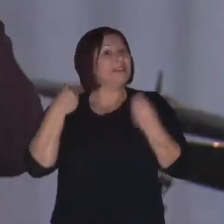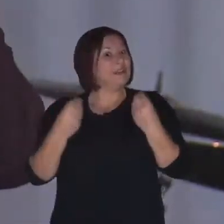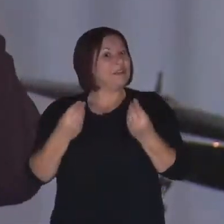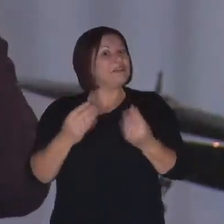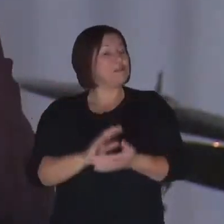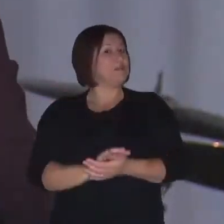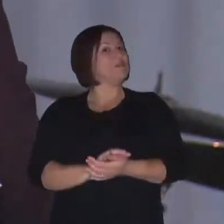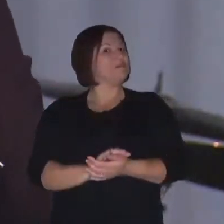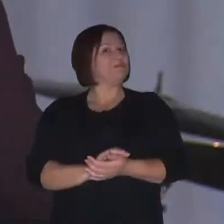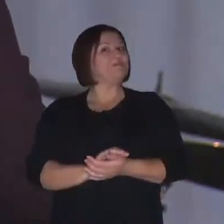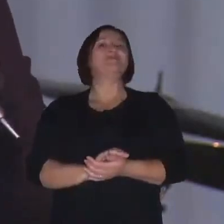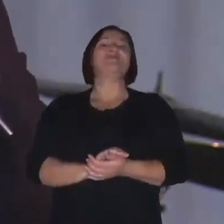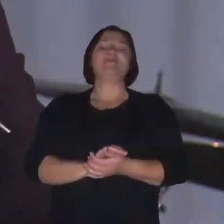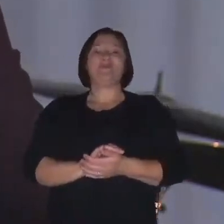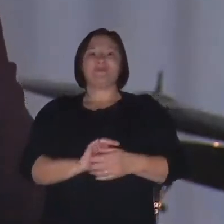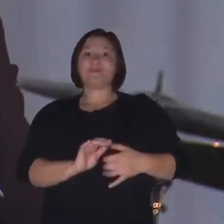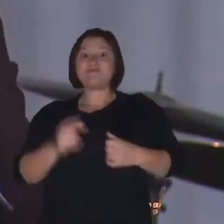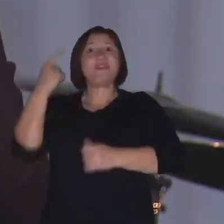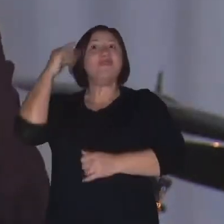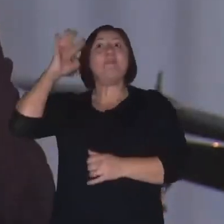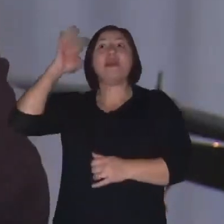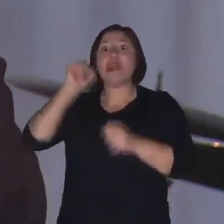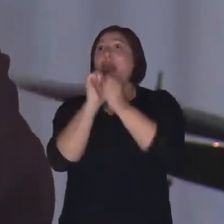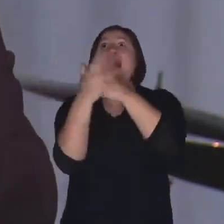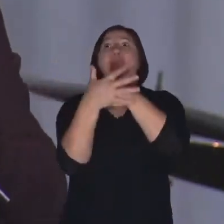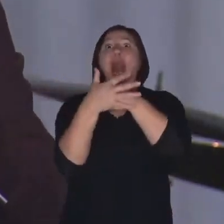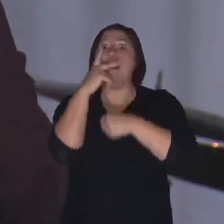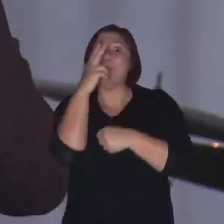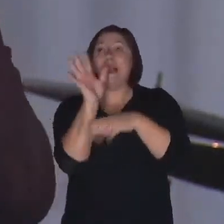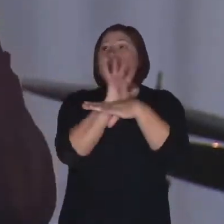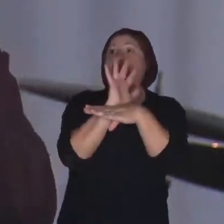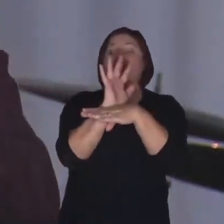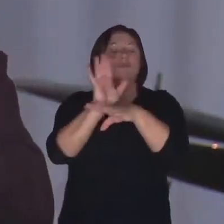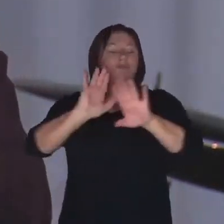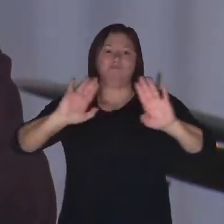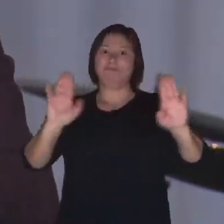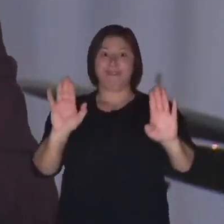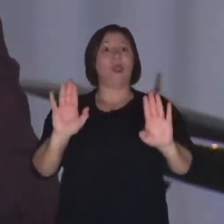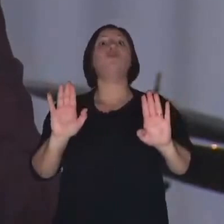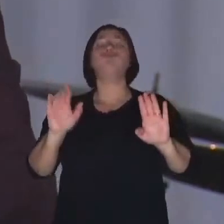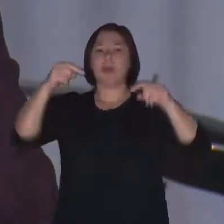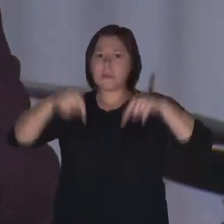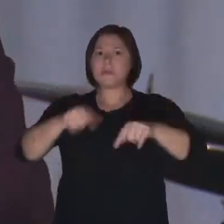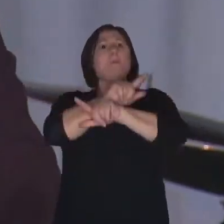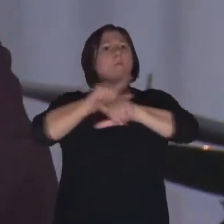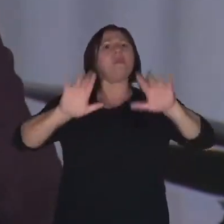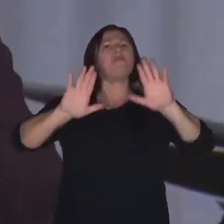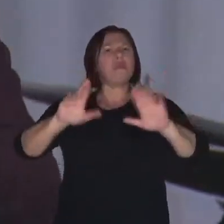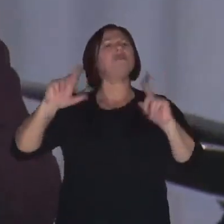foi verdade, a igreja aqui está vazia, mas nós vencemos,